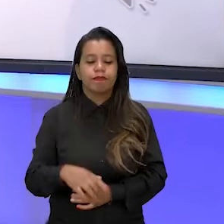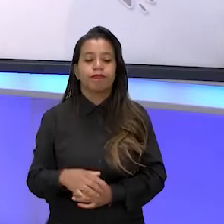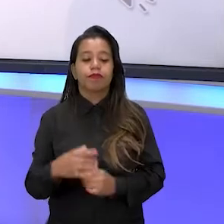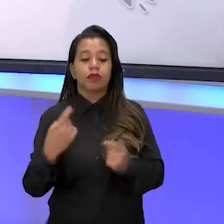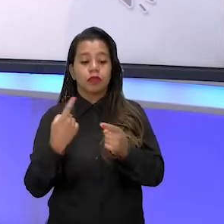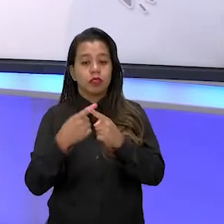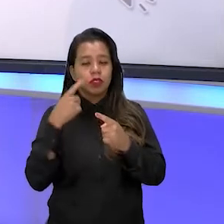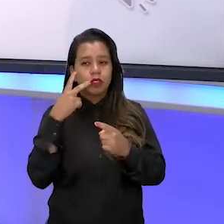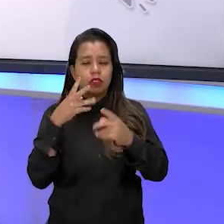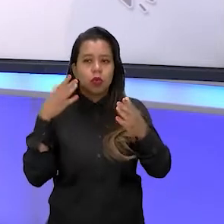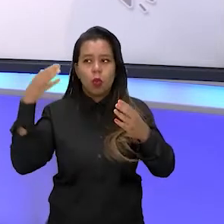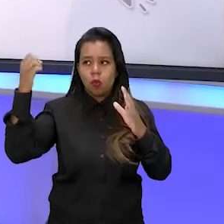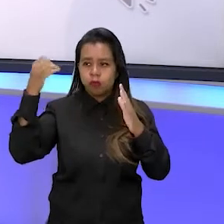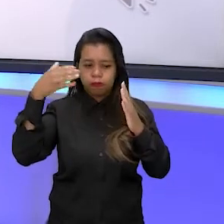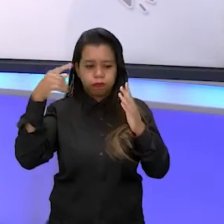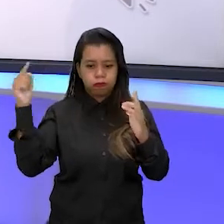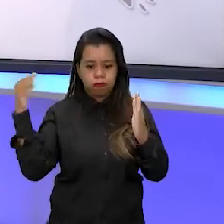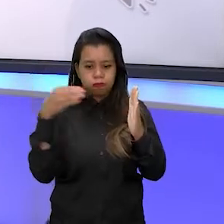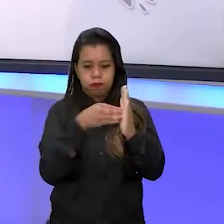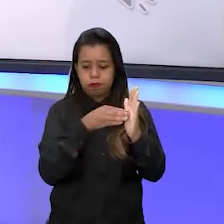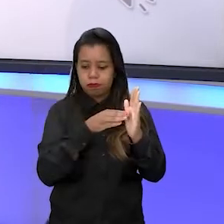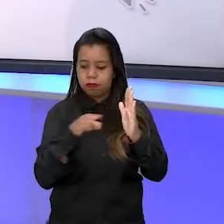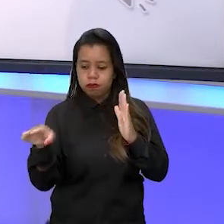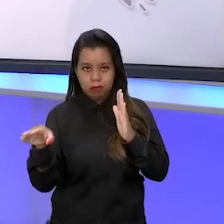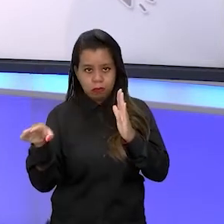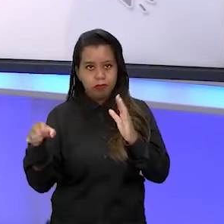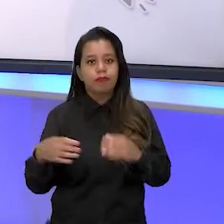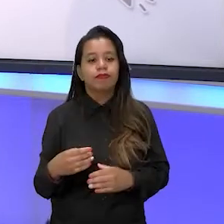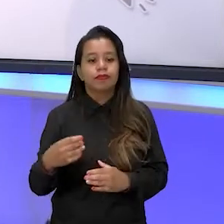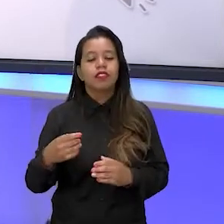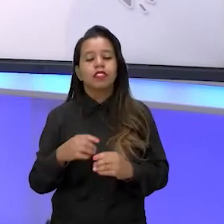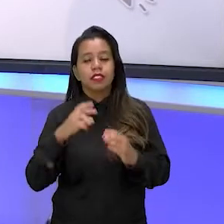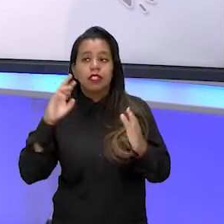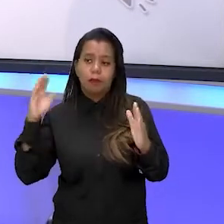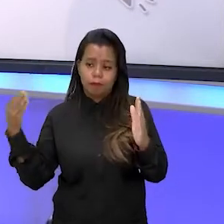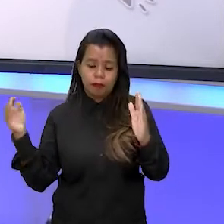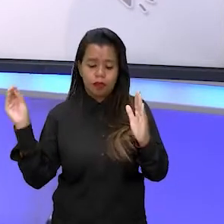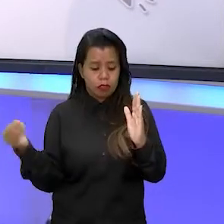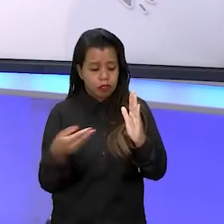da luz quando ela passa por alguns meios, né? Reflexão, refração,